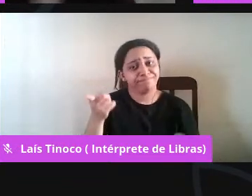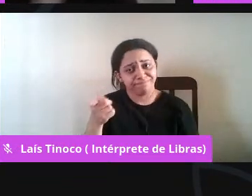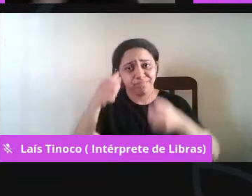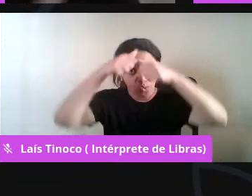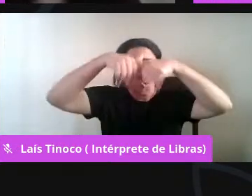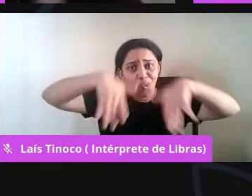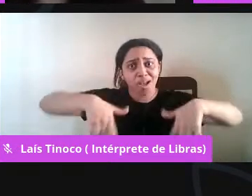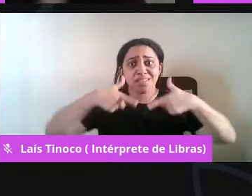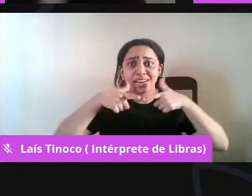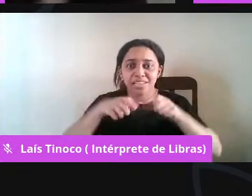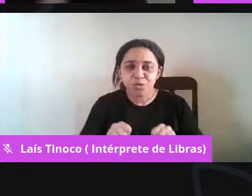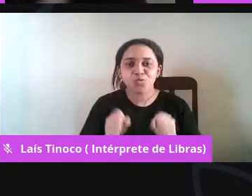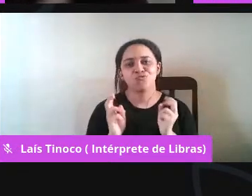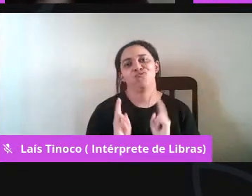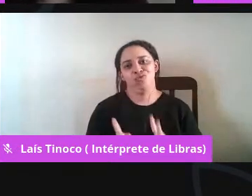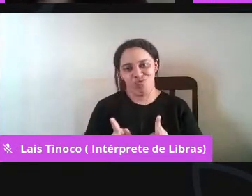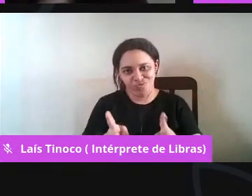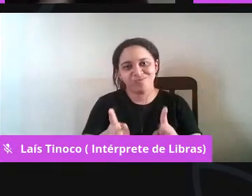manter